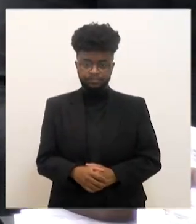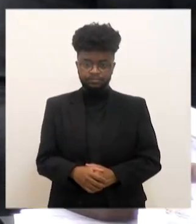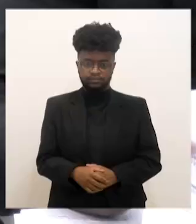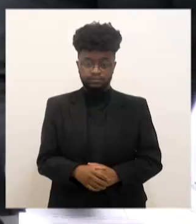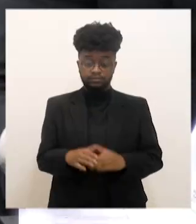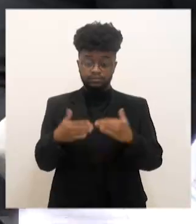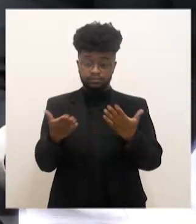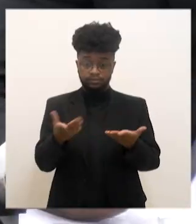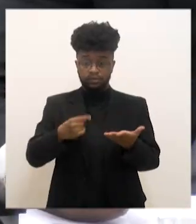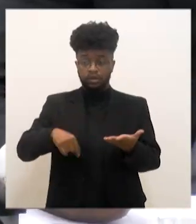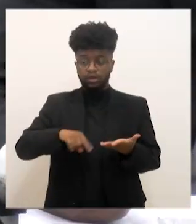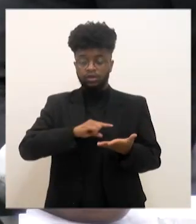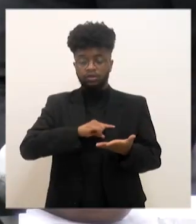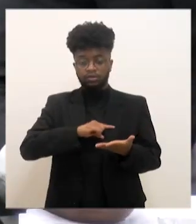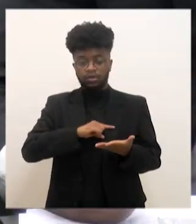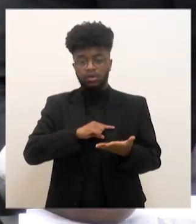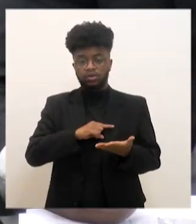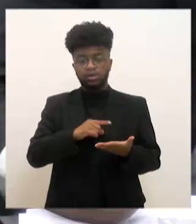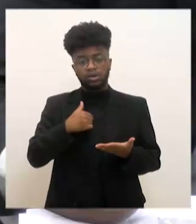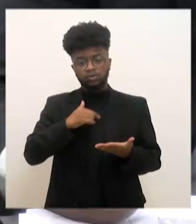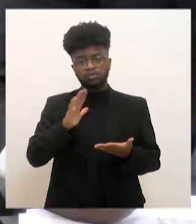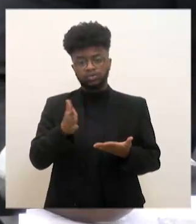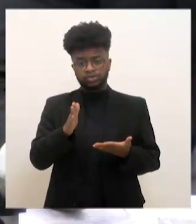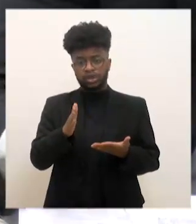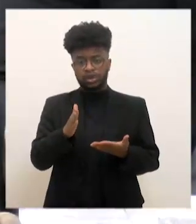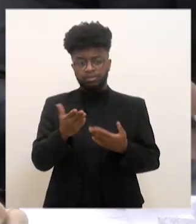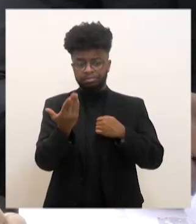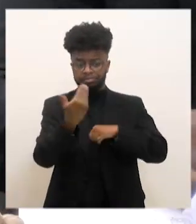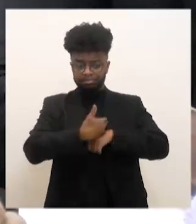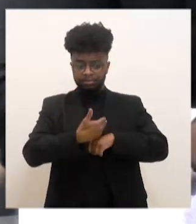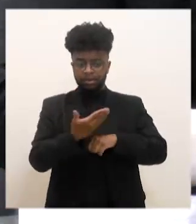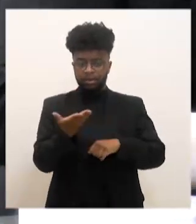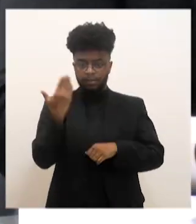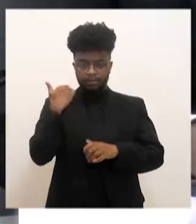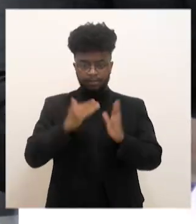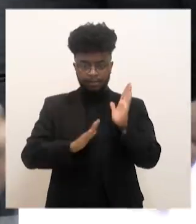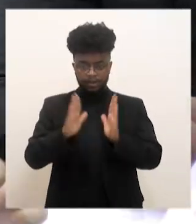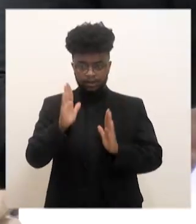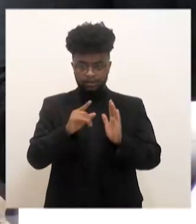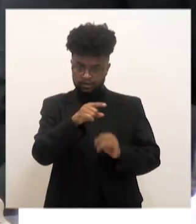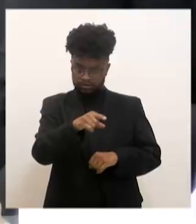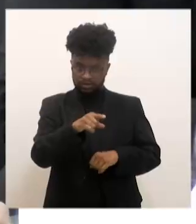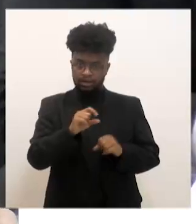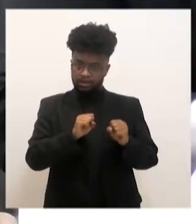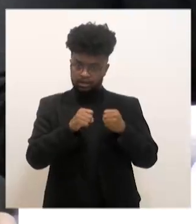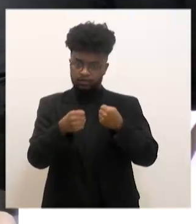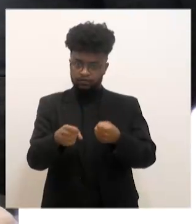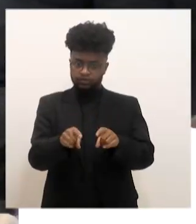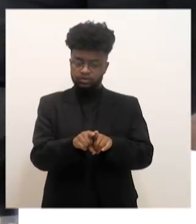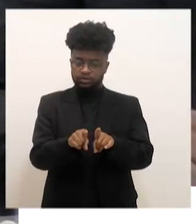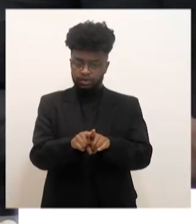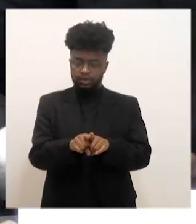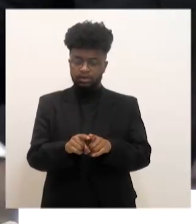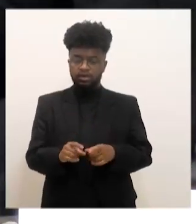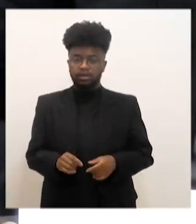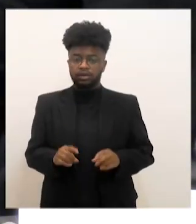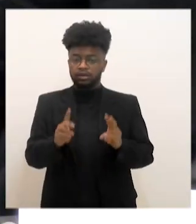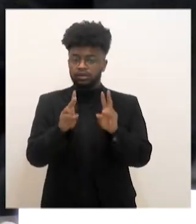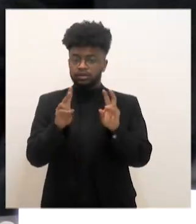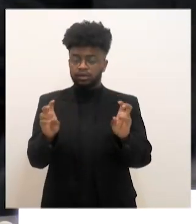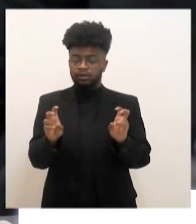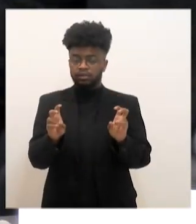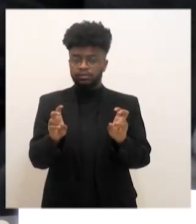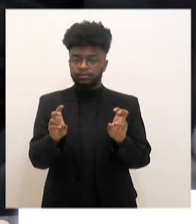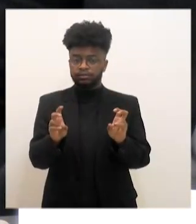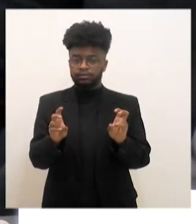a gente vai... Eu fui até voto vencido no mandato anterior, que o senhor foi um grande defensor da questão